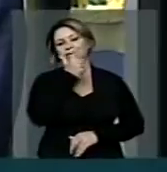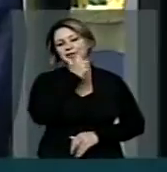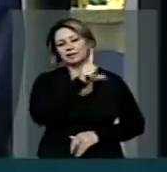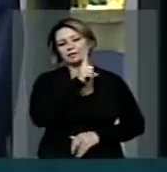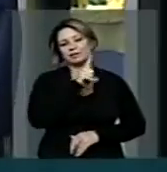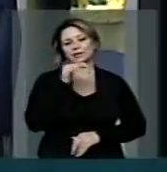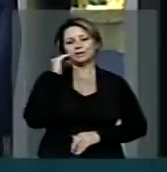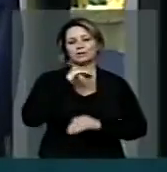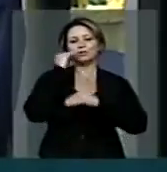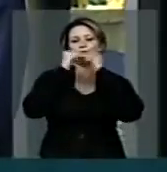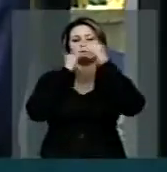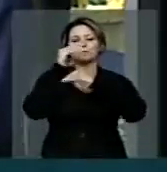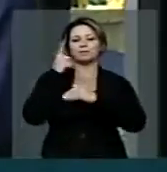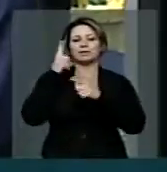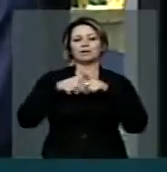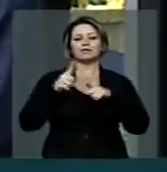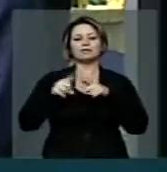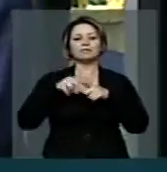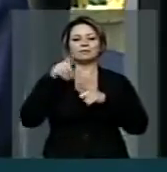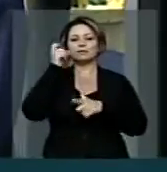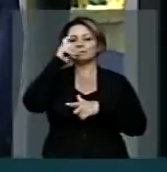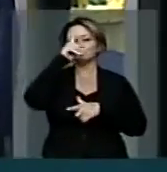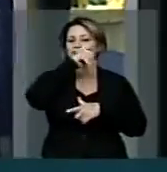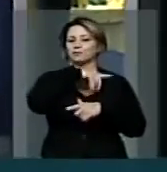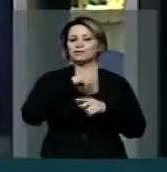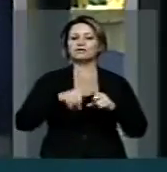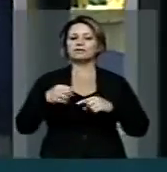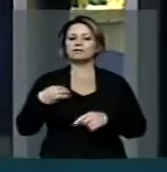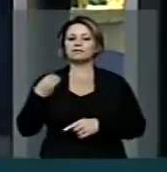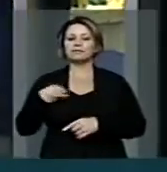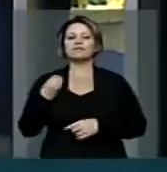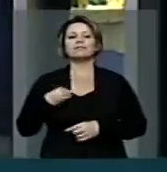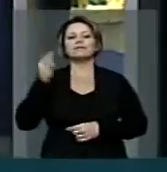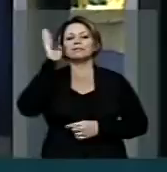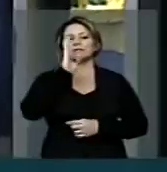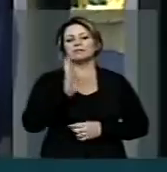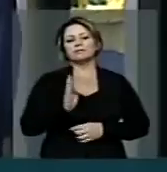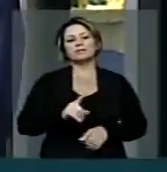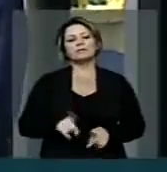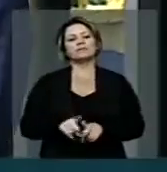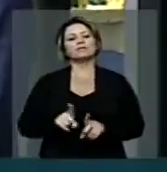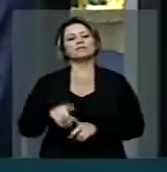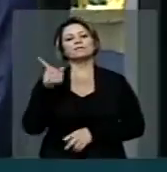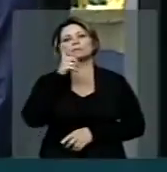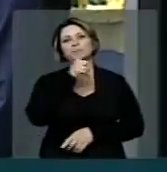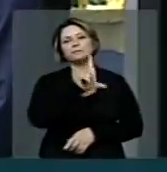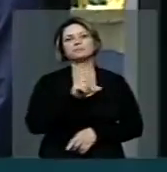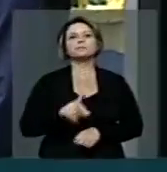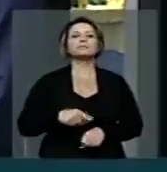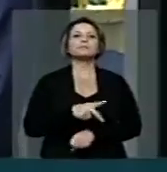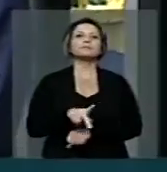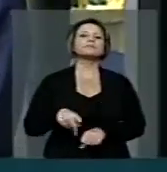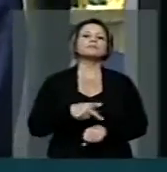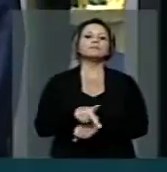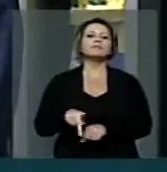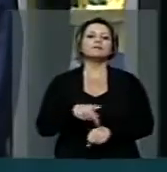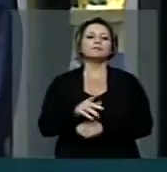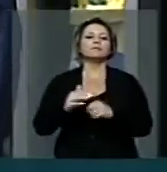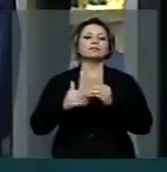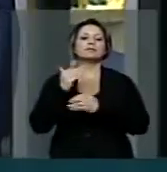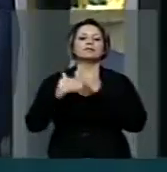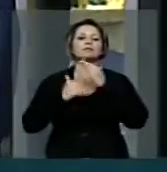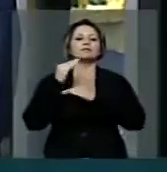dificuldades. Assim como também o nosso país, para chegar a um país